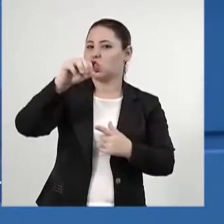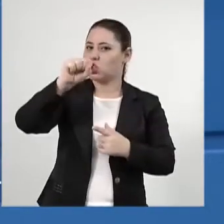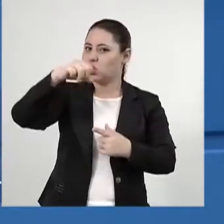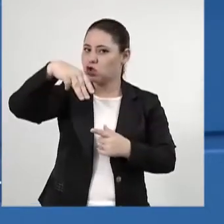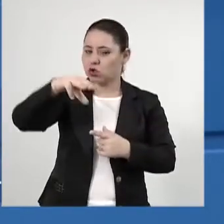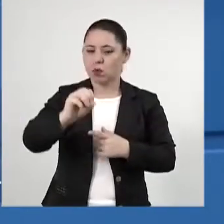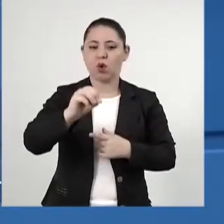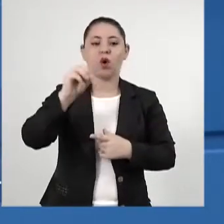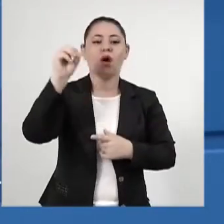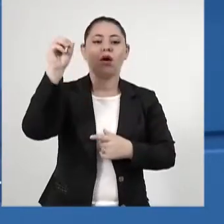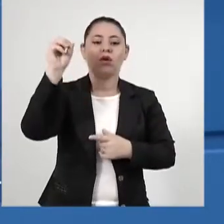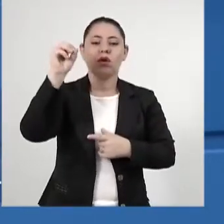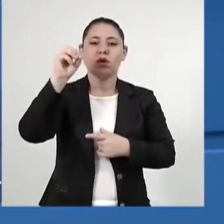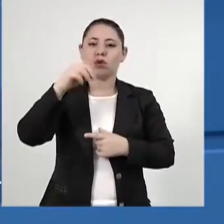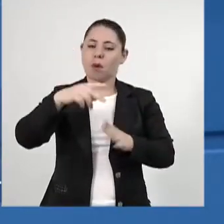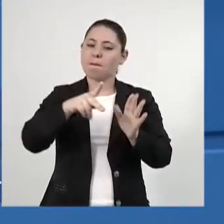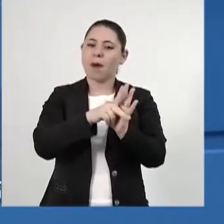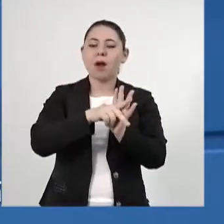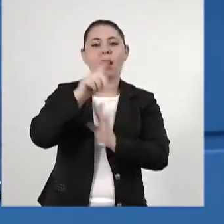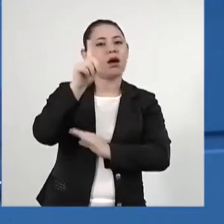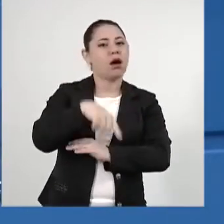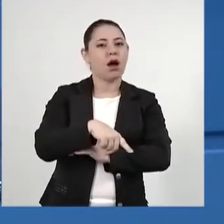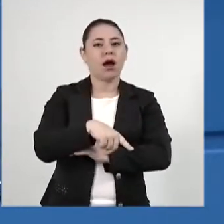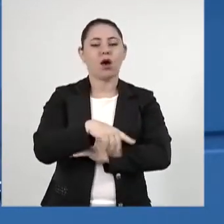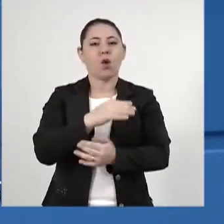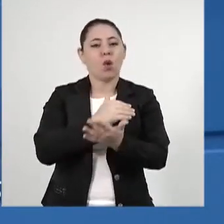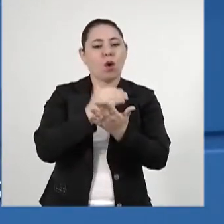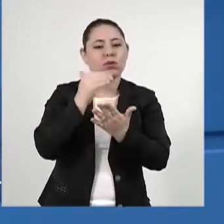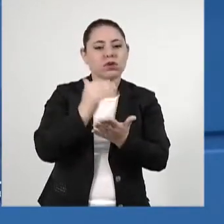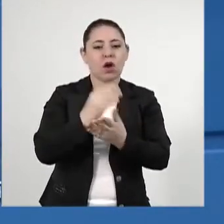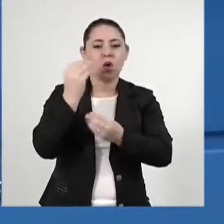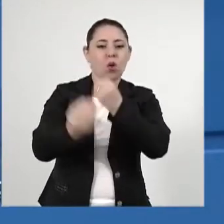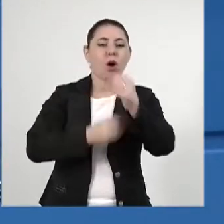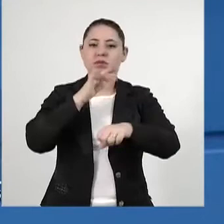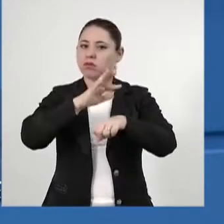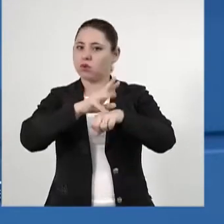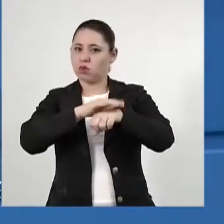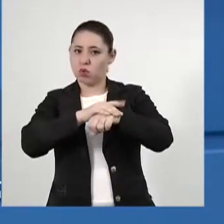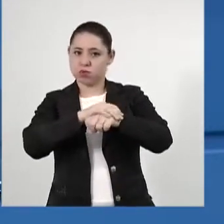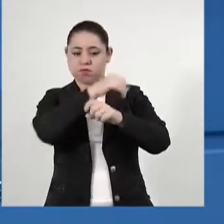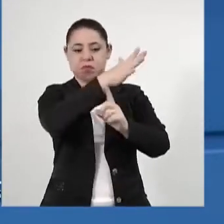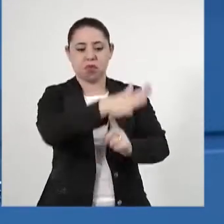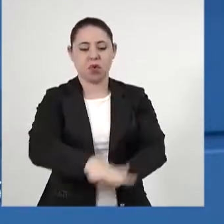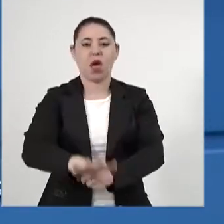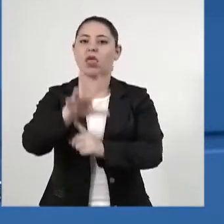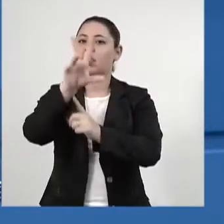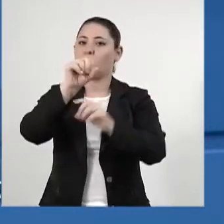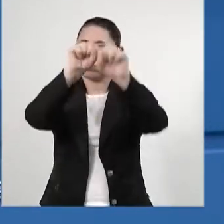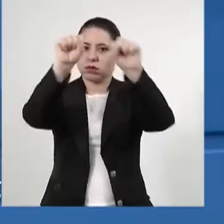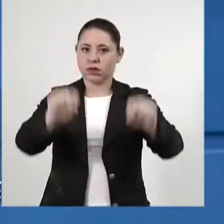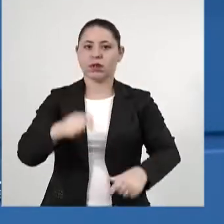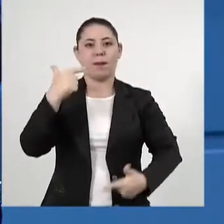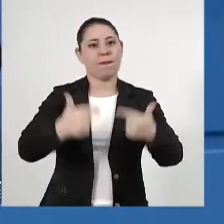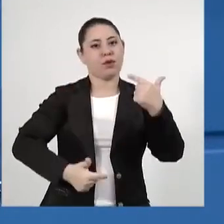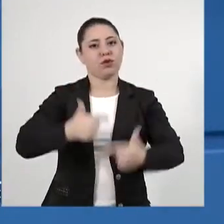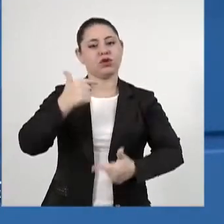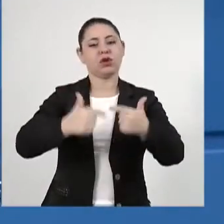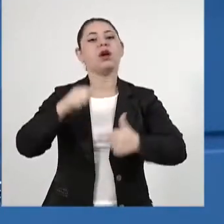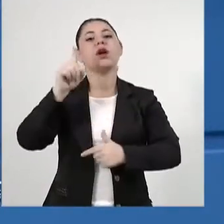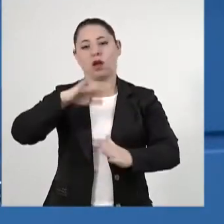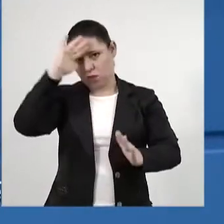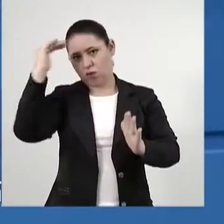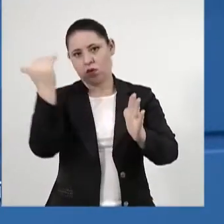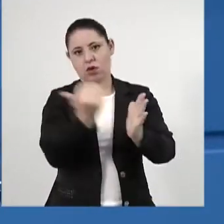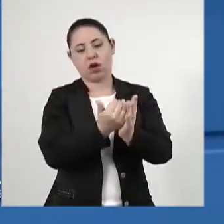sufixo grego ismo, do populismo, ele pode começar a ser tratado como uma doença e não como um sistema político que foi